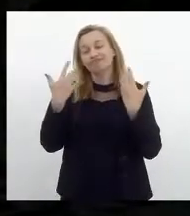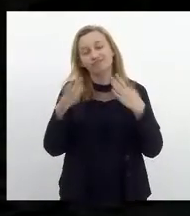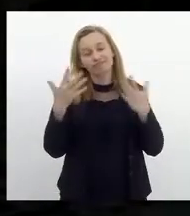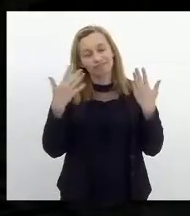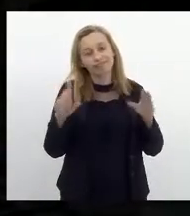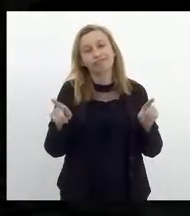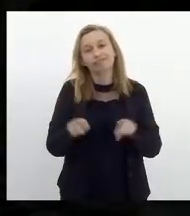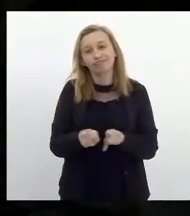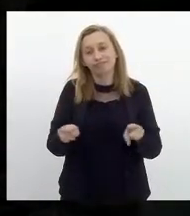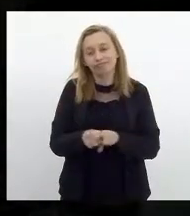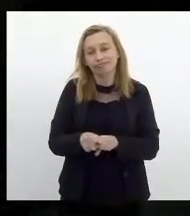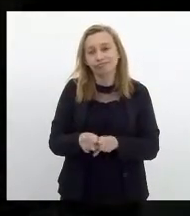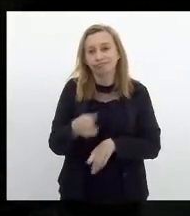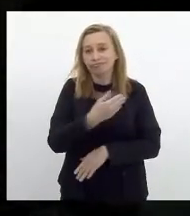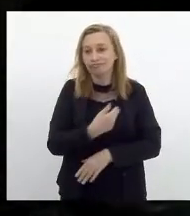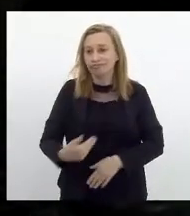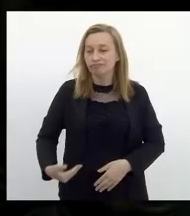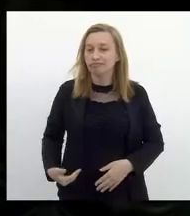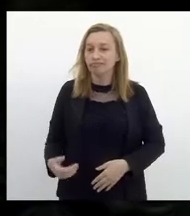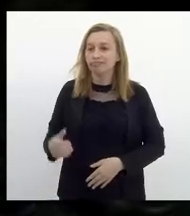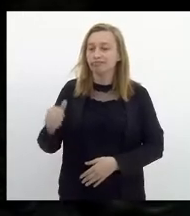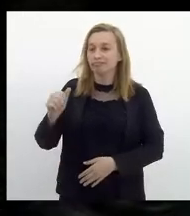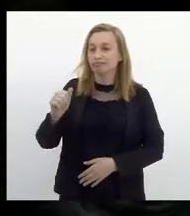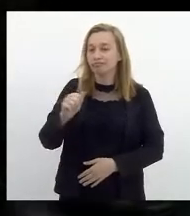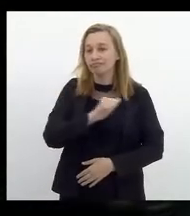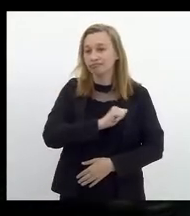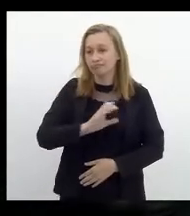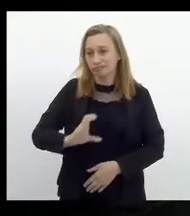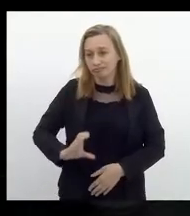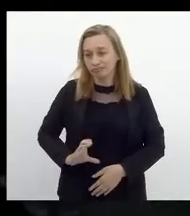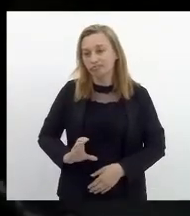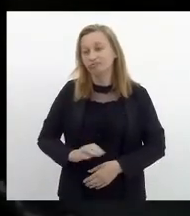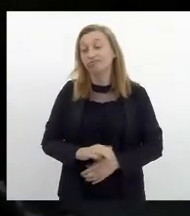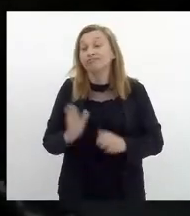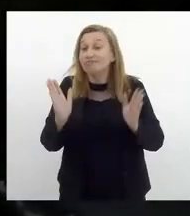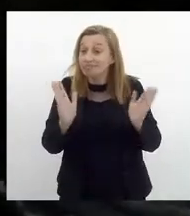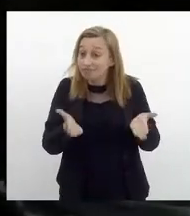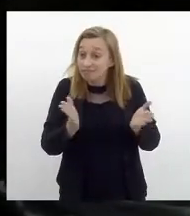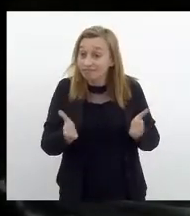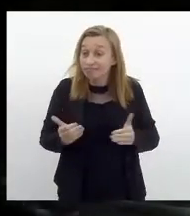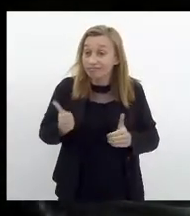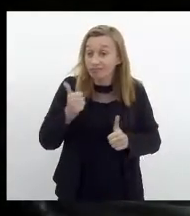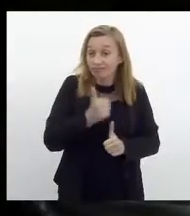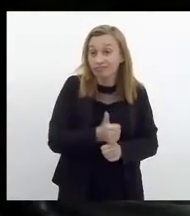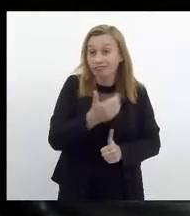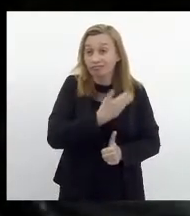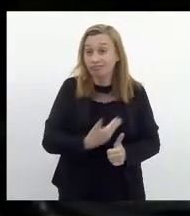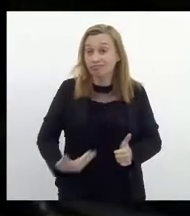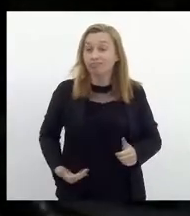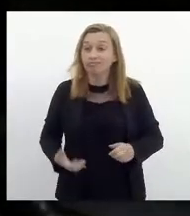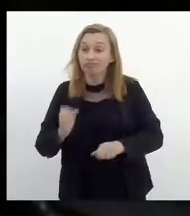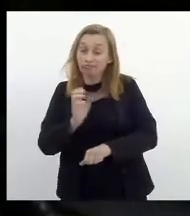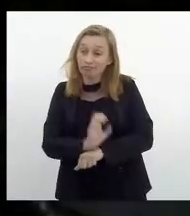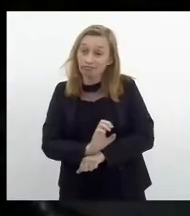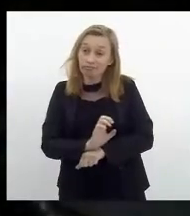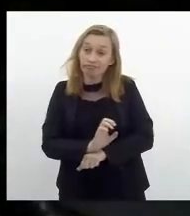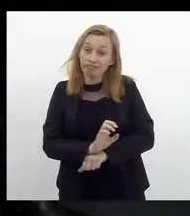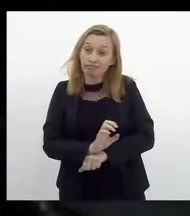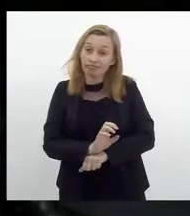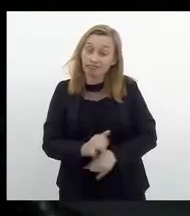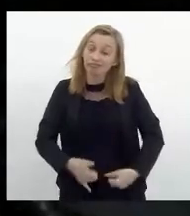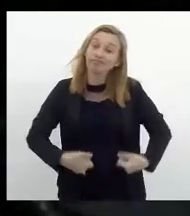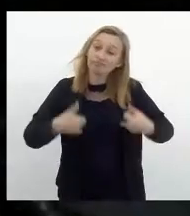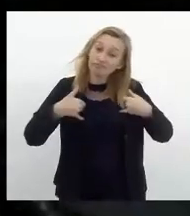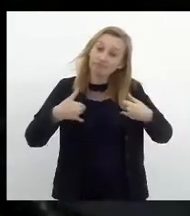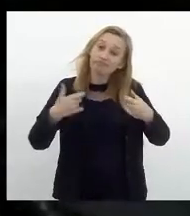parabenizar o governador interino André Ciliano, que hoje assumiu o governo do Estado. E é uma honra